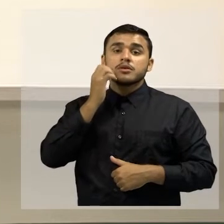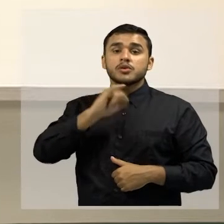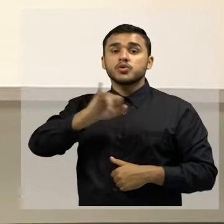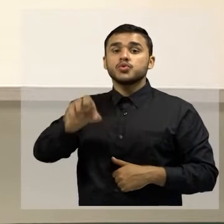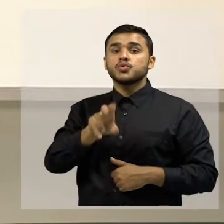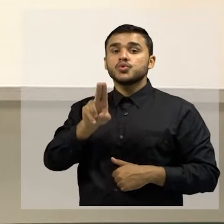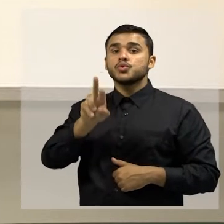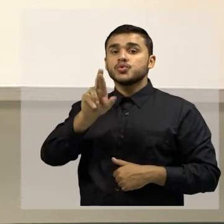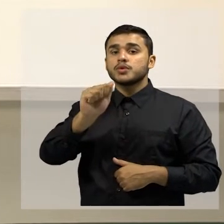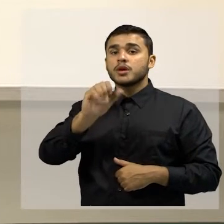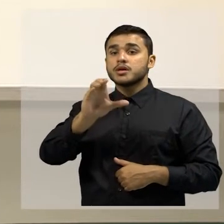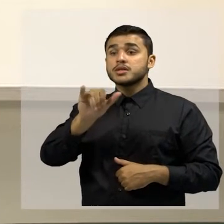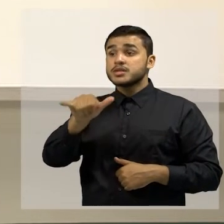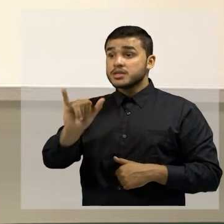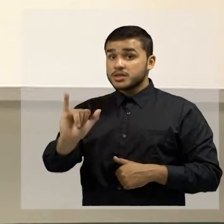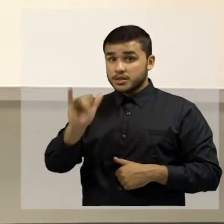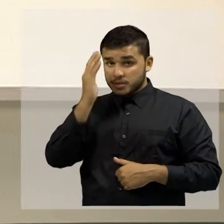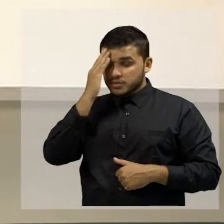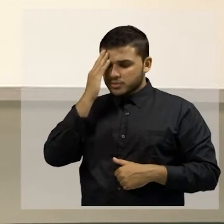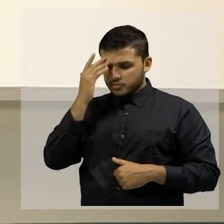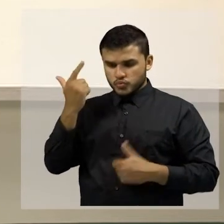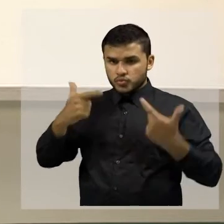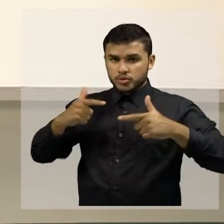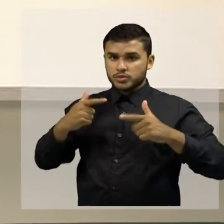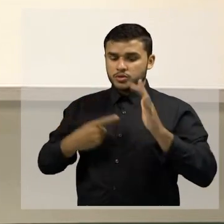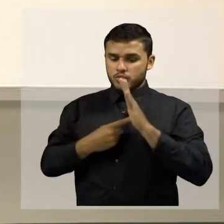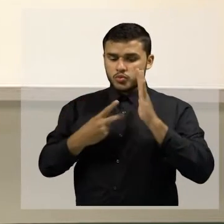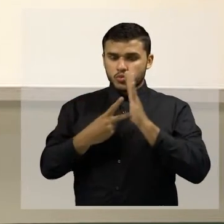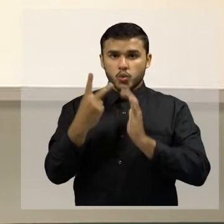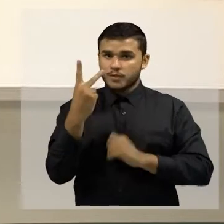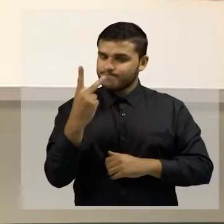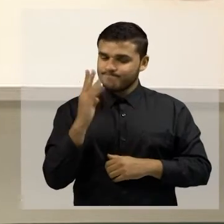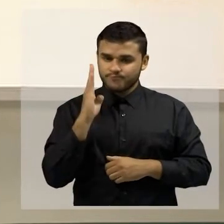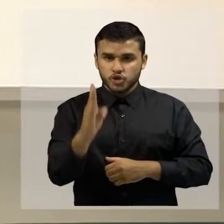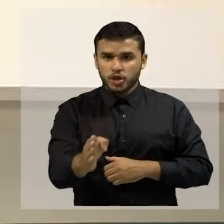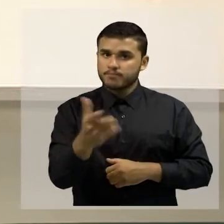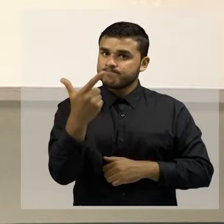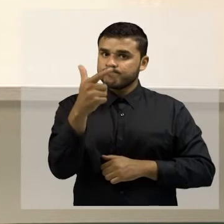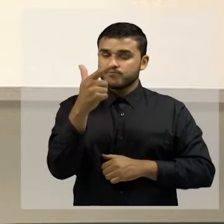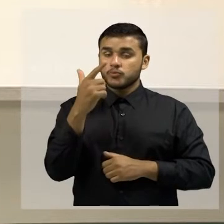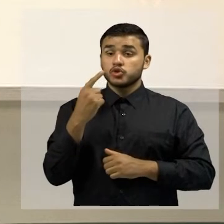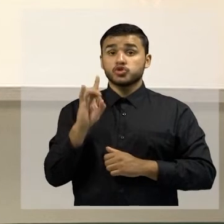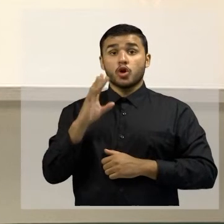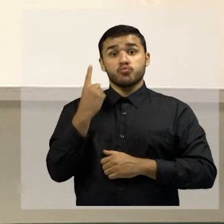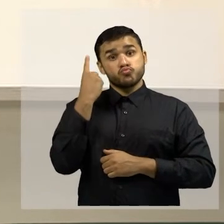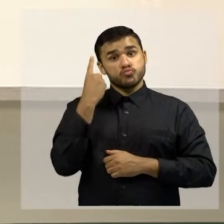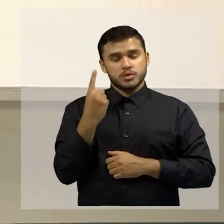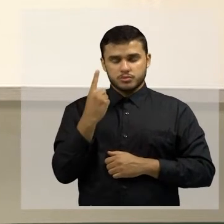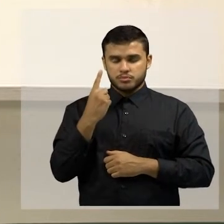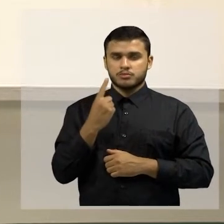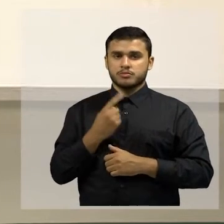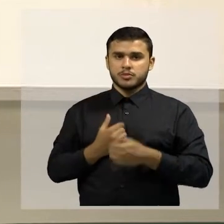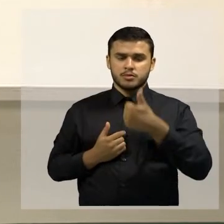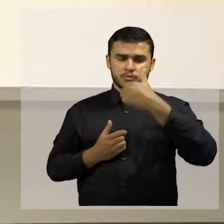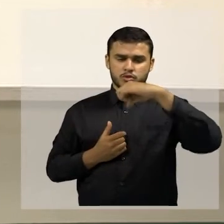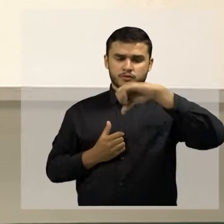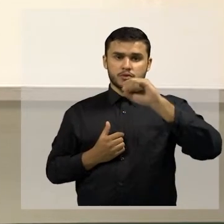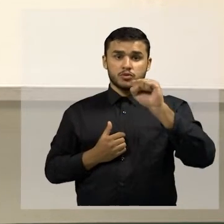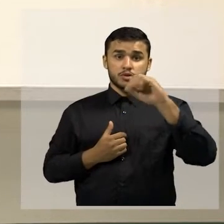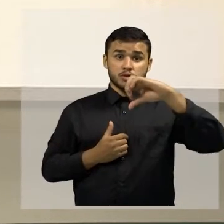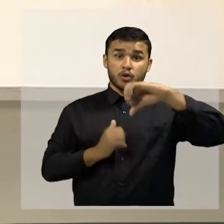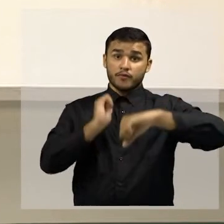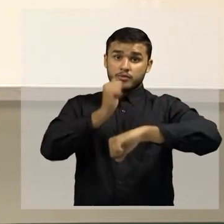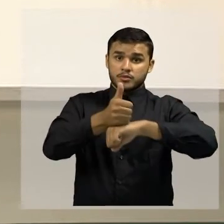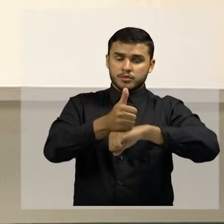existia ainda a reeleição. Em 92, ele repassa a prefeitura, ele passa a prefeitura, elege Antônio